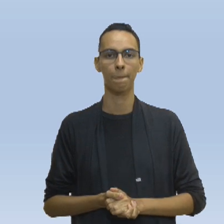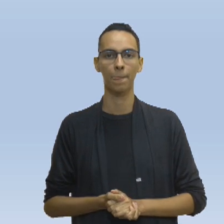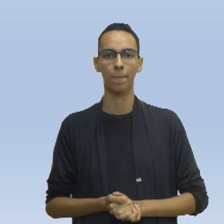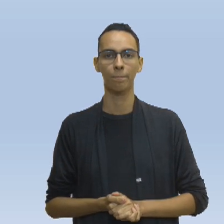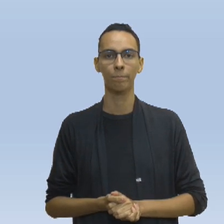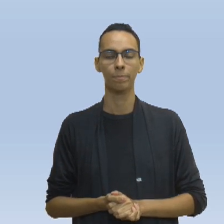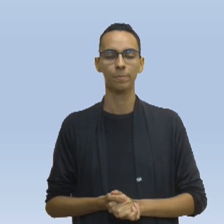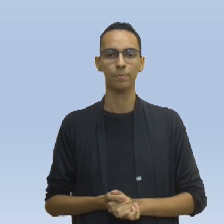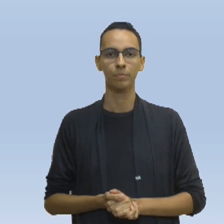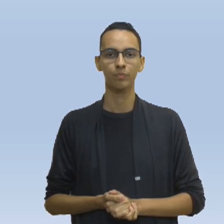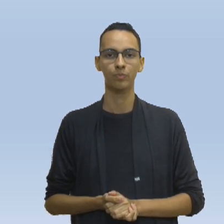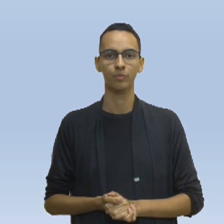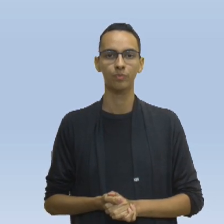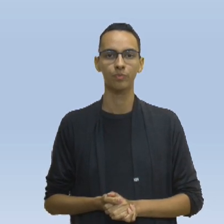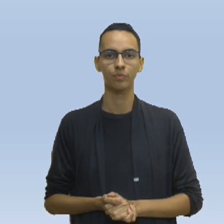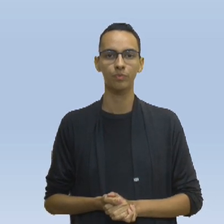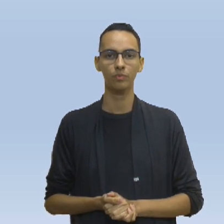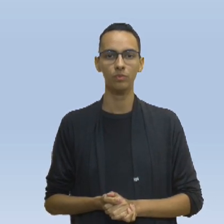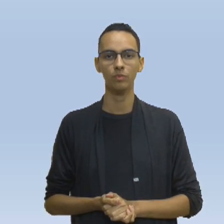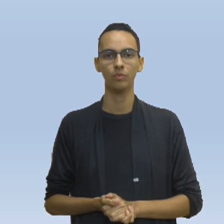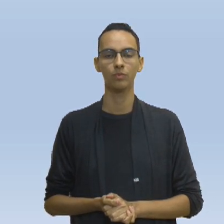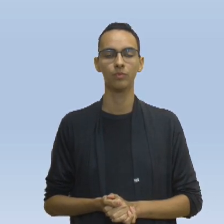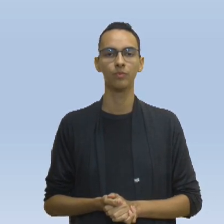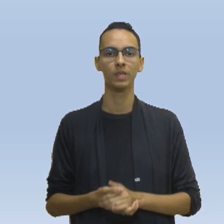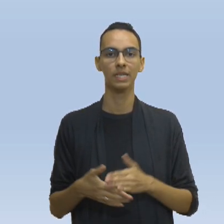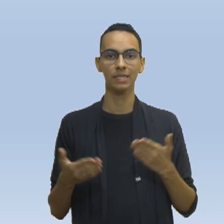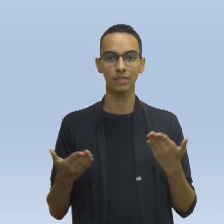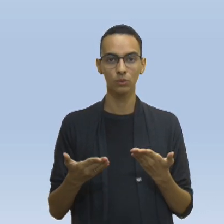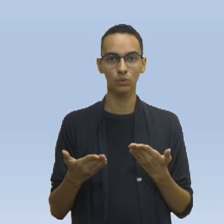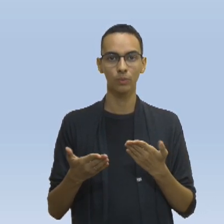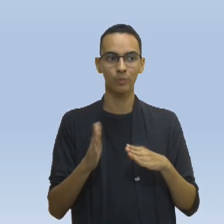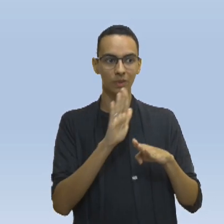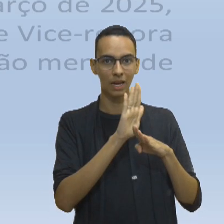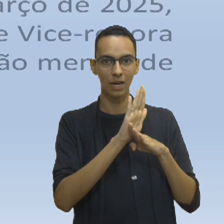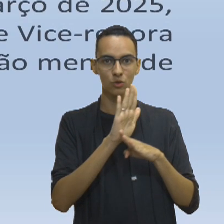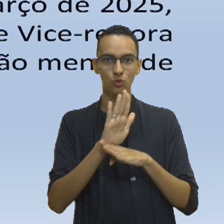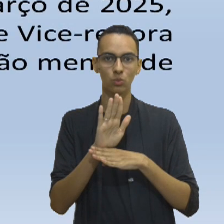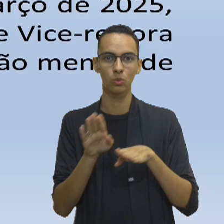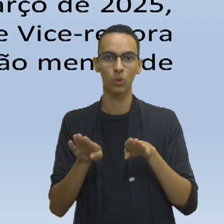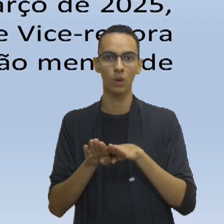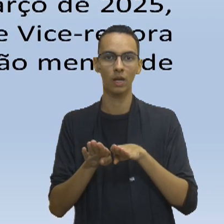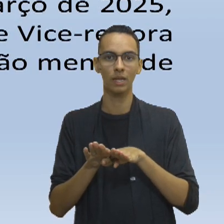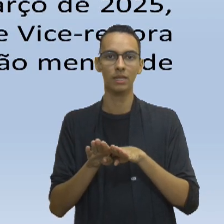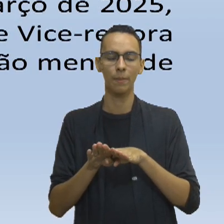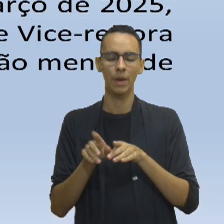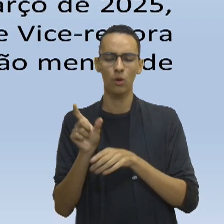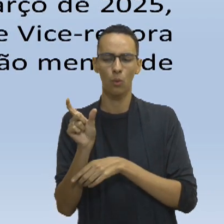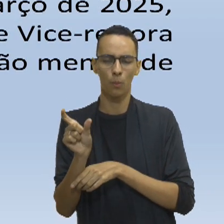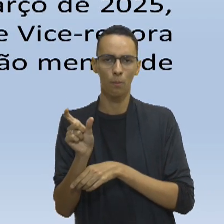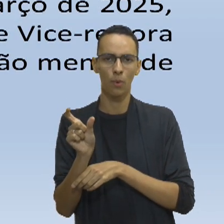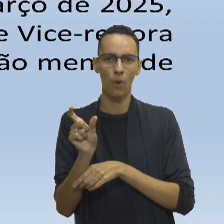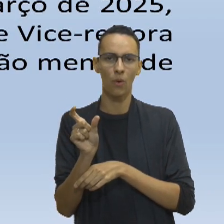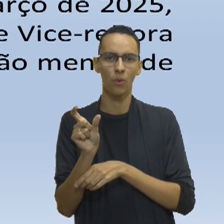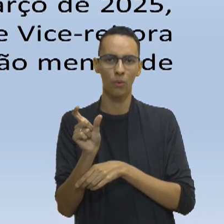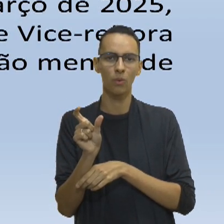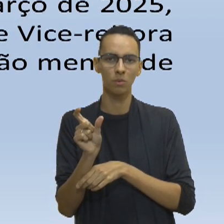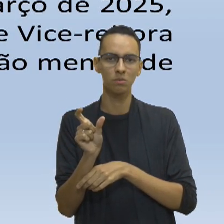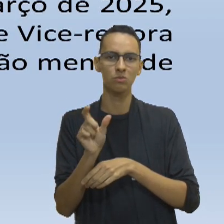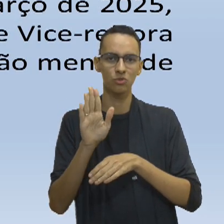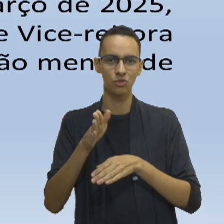isso colaborou, se puder passar também para o outro, isso colaborou já parcialmente, né, para uma ligeira